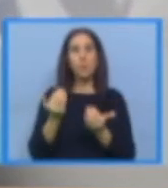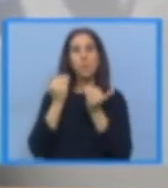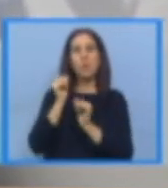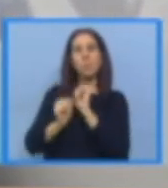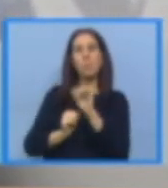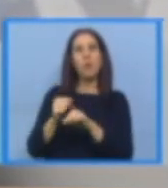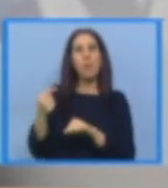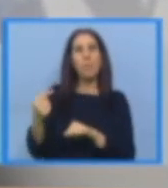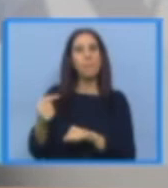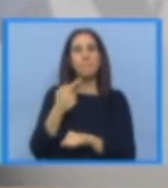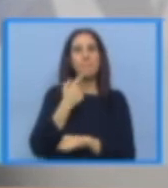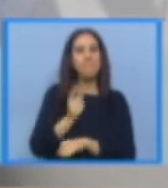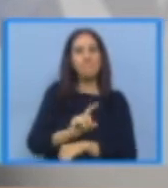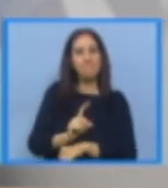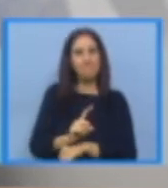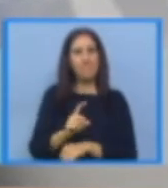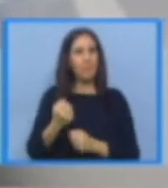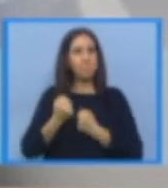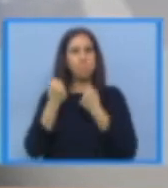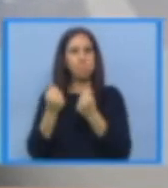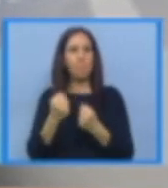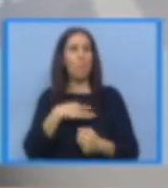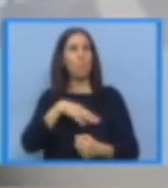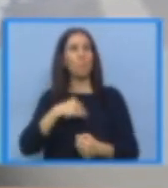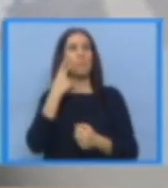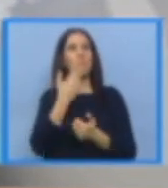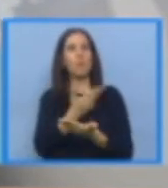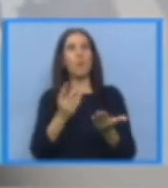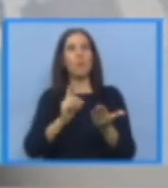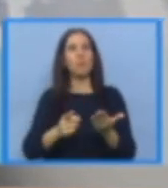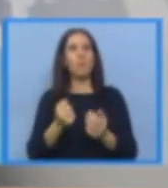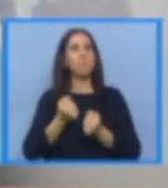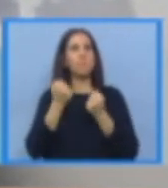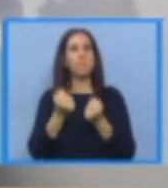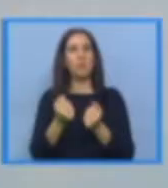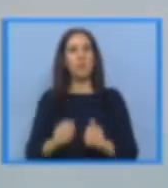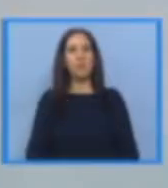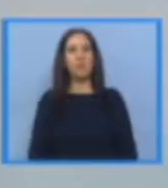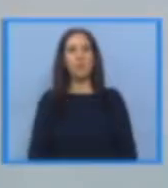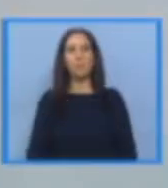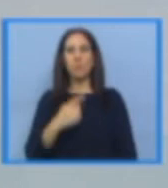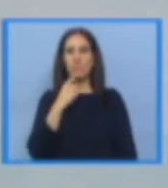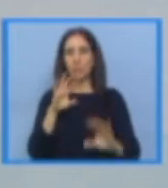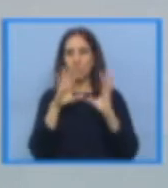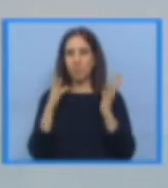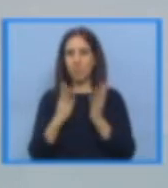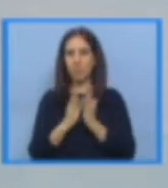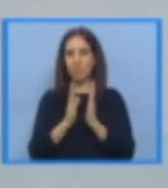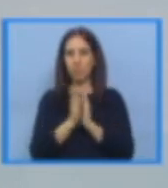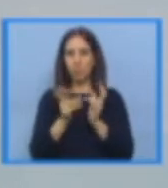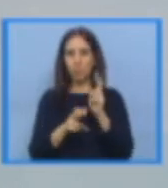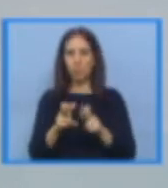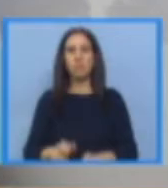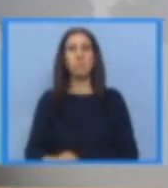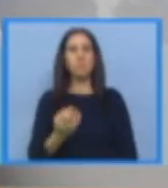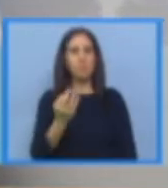nossos dias. Não são capazes de compreender o mundo em que vivem. Por isso se fala da universalidade do fenómeno religioso. A universalidade do